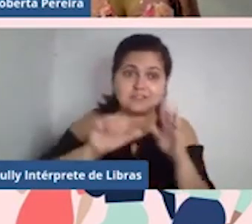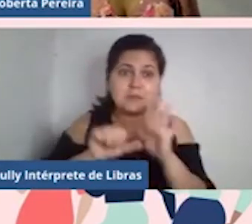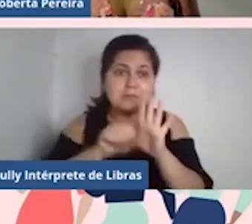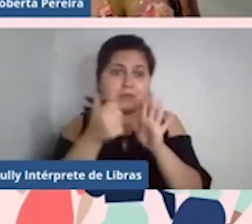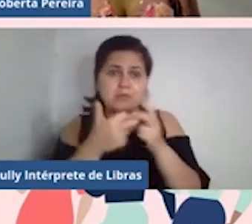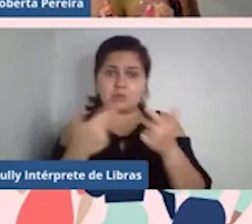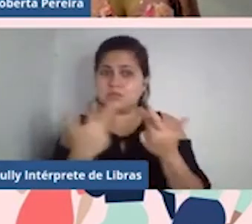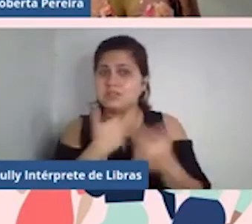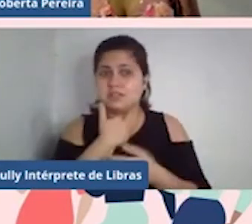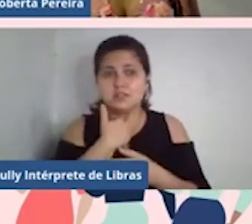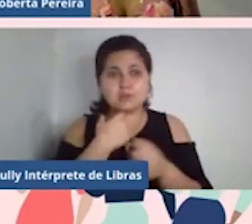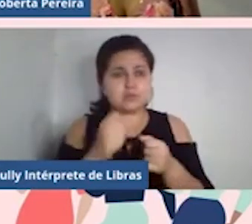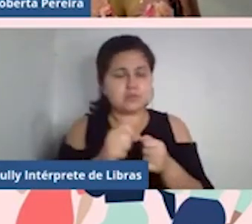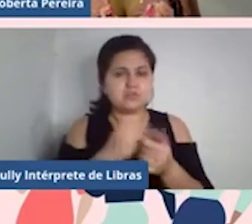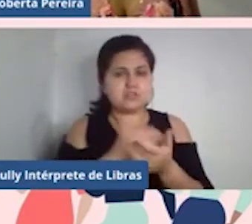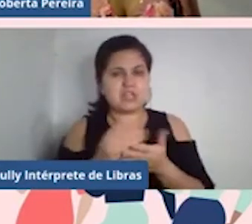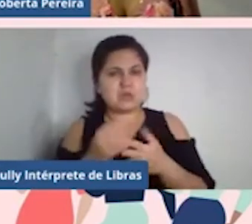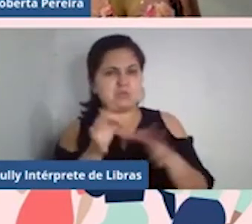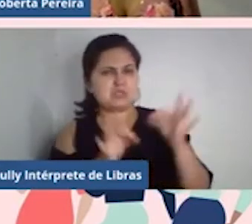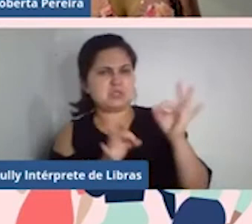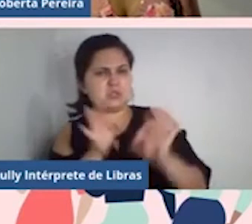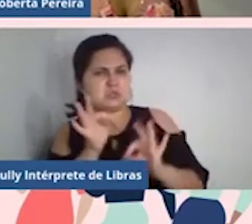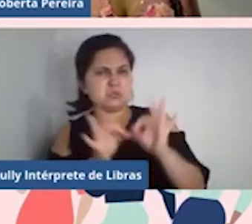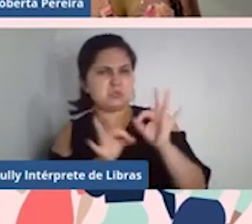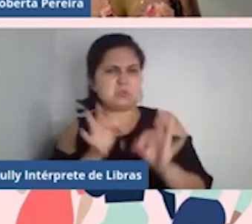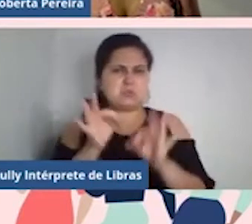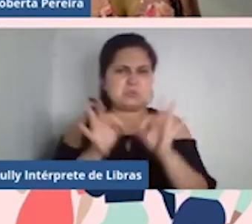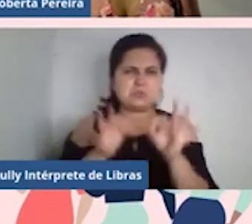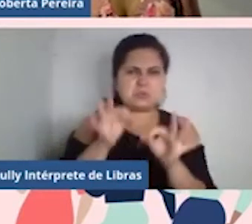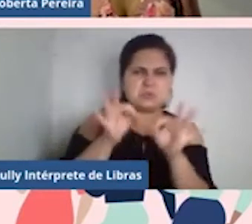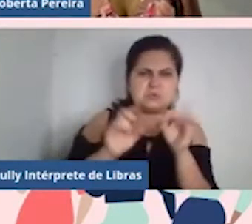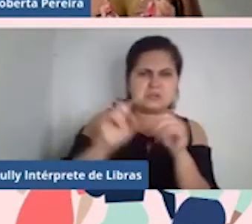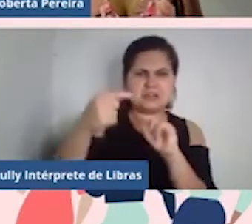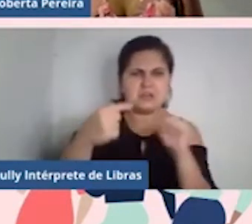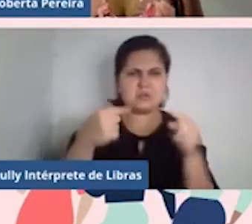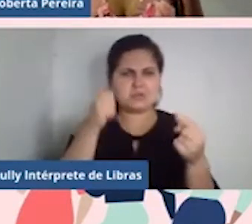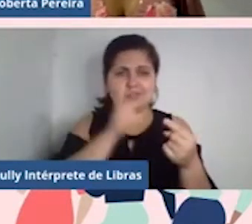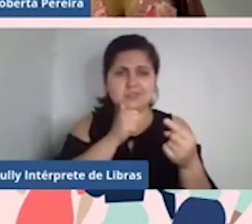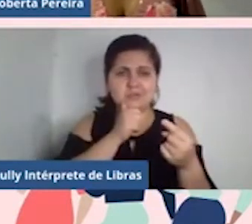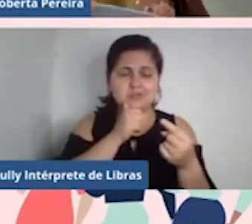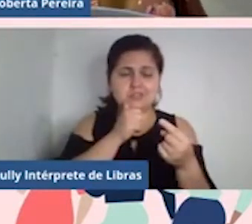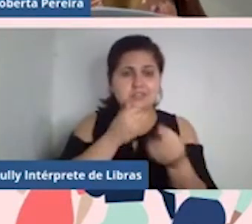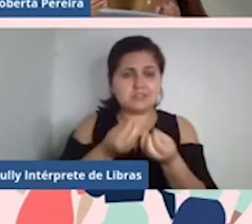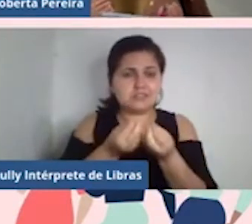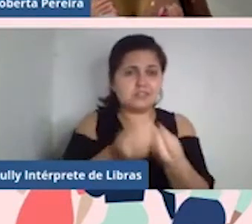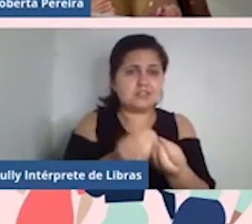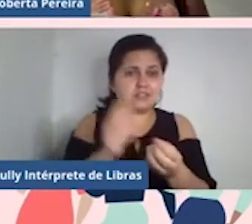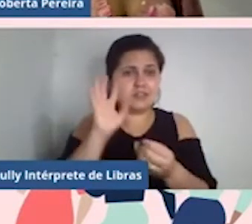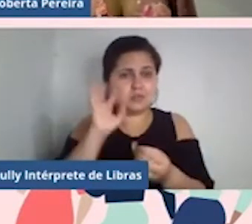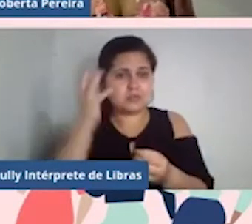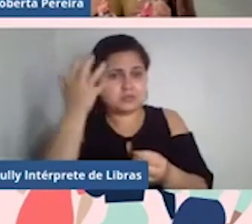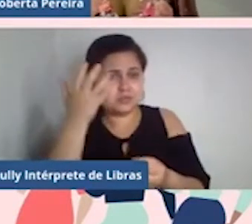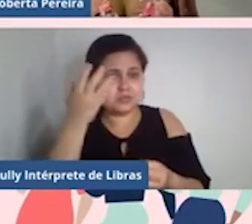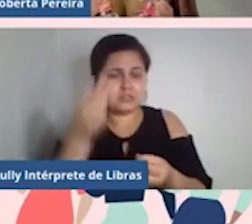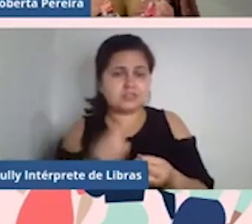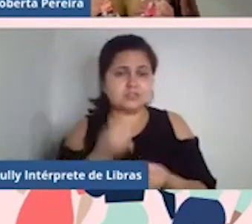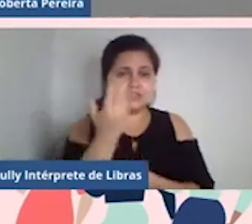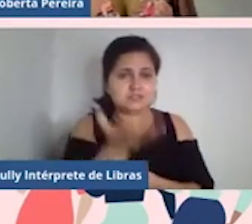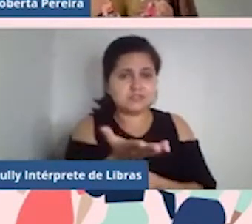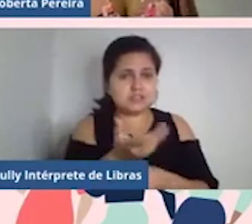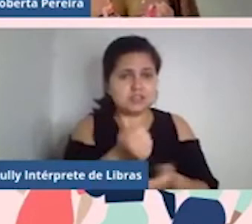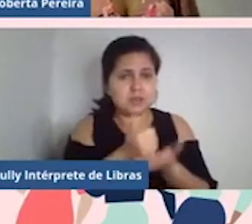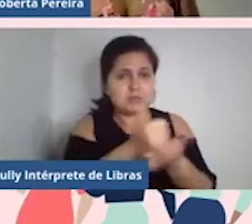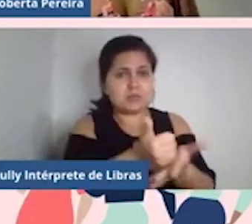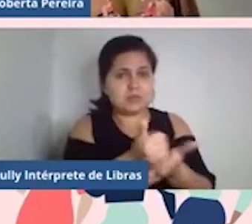né, é começar a julgar, sem dar alternativas, sem estender a mão,